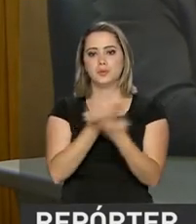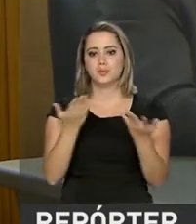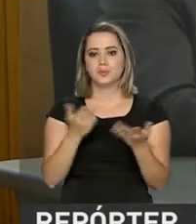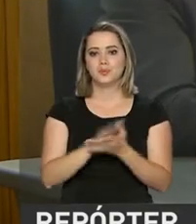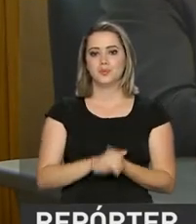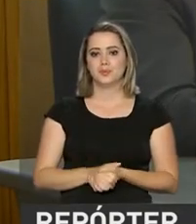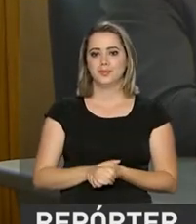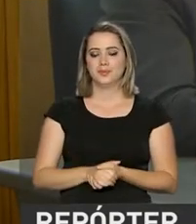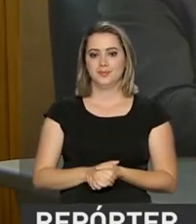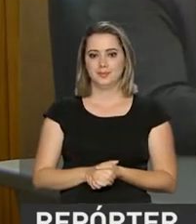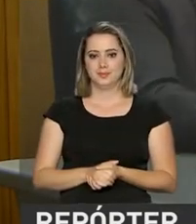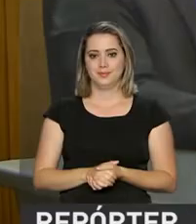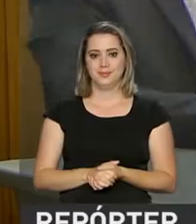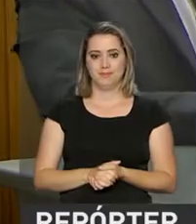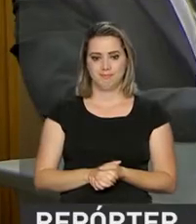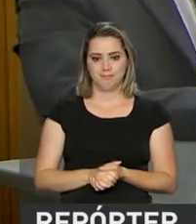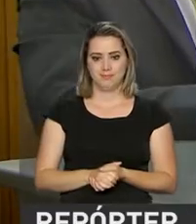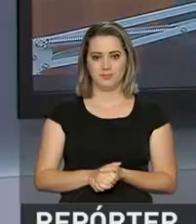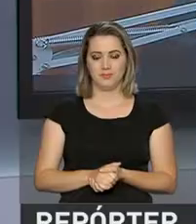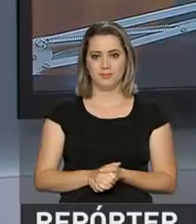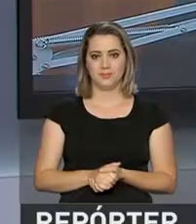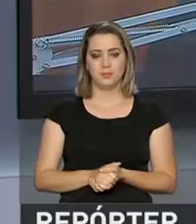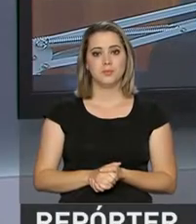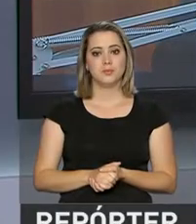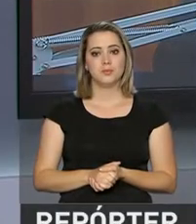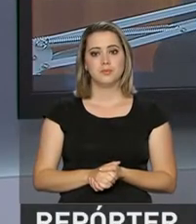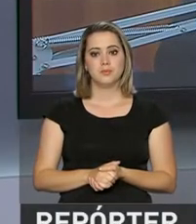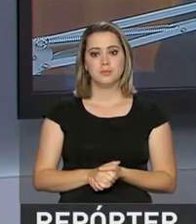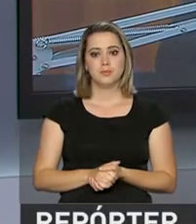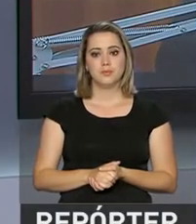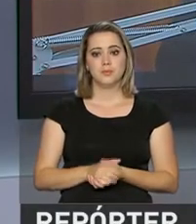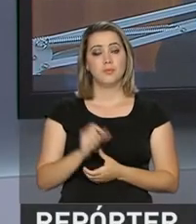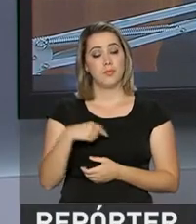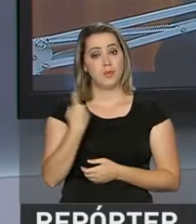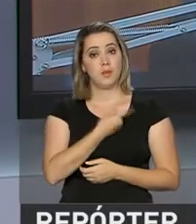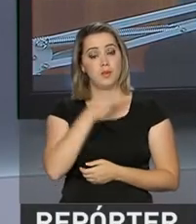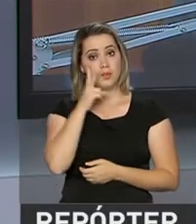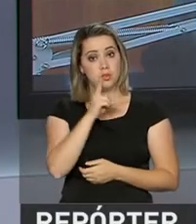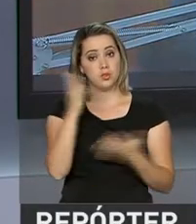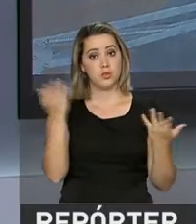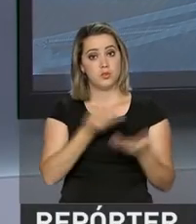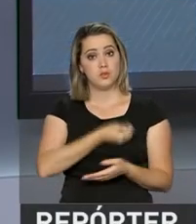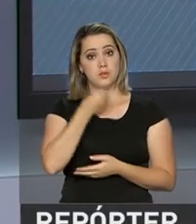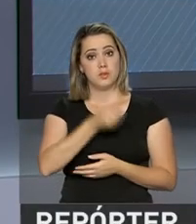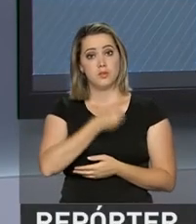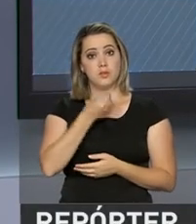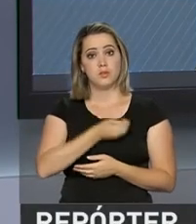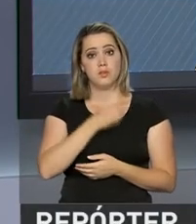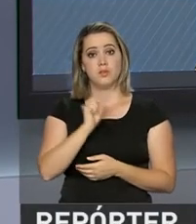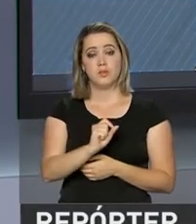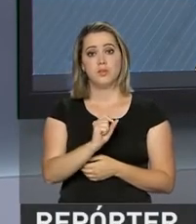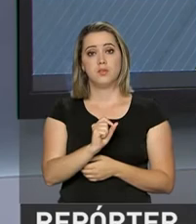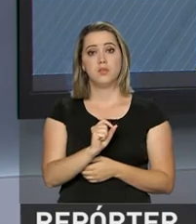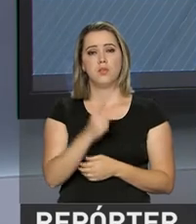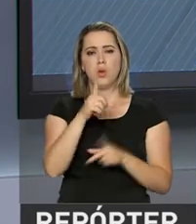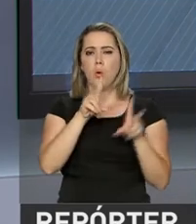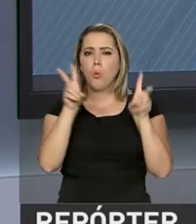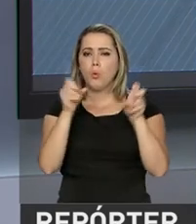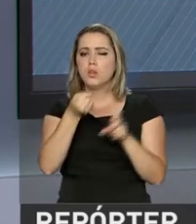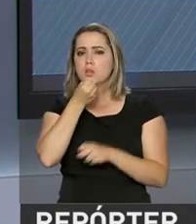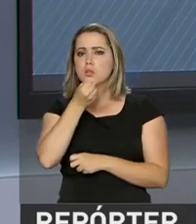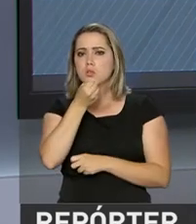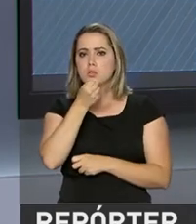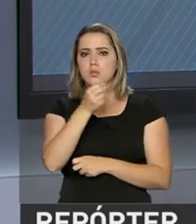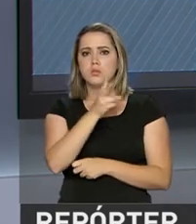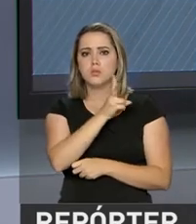presença boa noite com conosco a gente acompanhou ao vivo a voz do brasil é um trecho da entrevista do